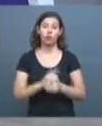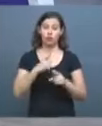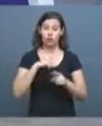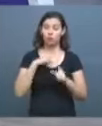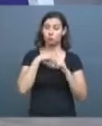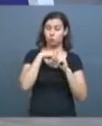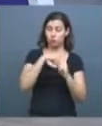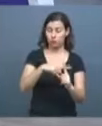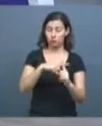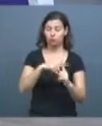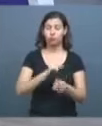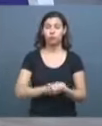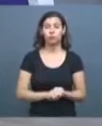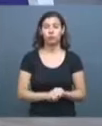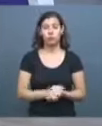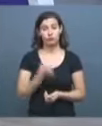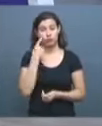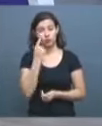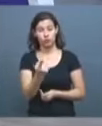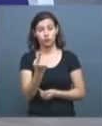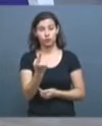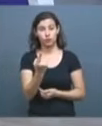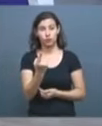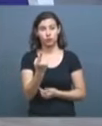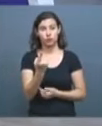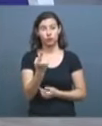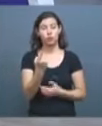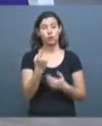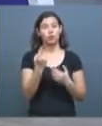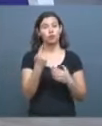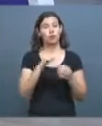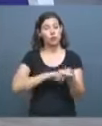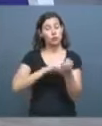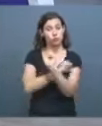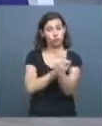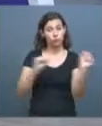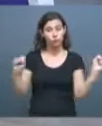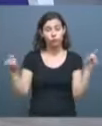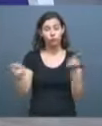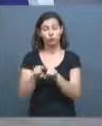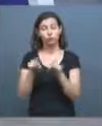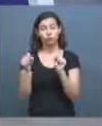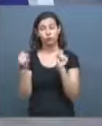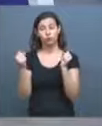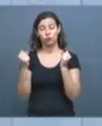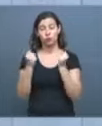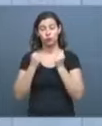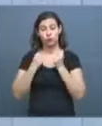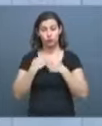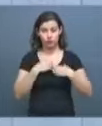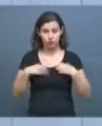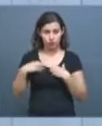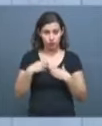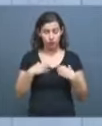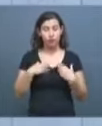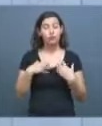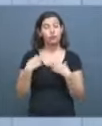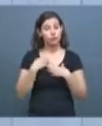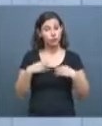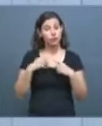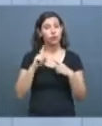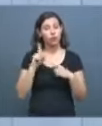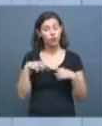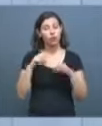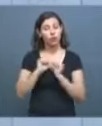positivo. Se a gente for considerar, né, juntar o estresse com a ansiedade ela é extremamente adaptativa para o ser humano.